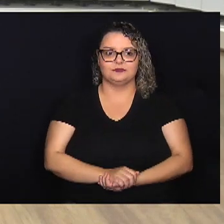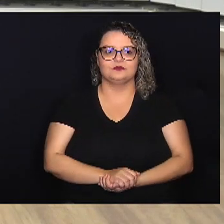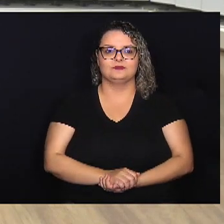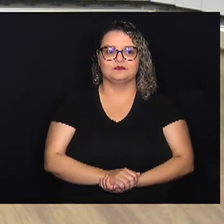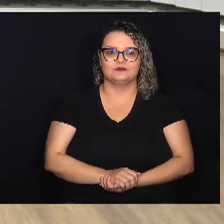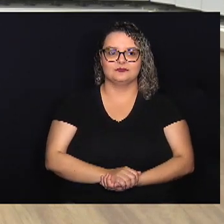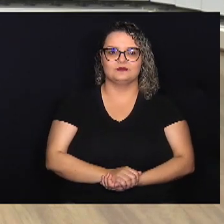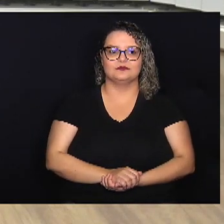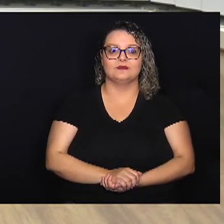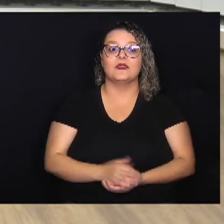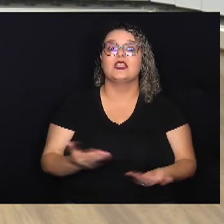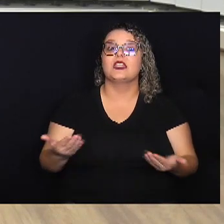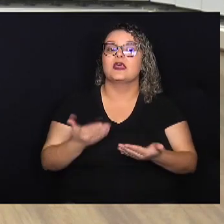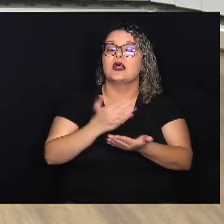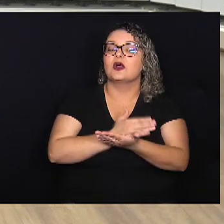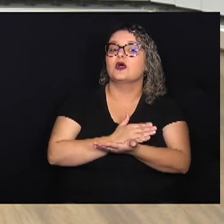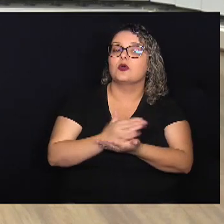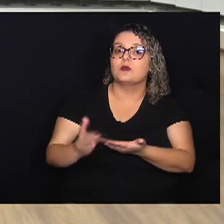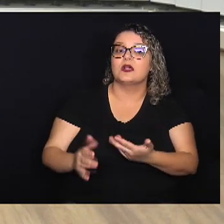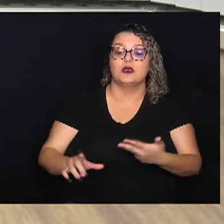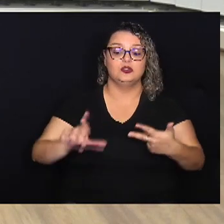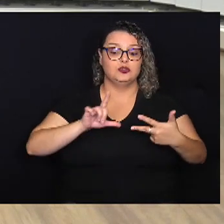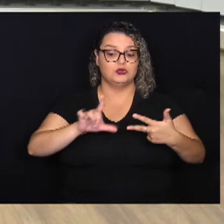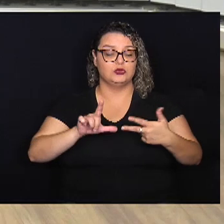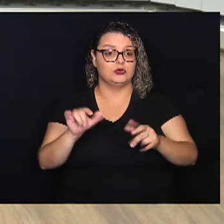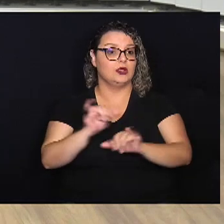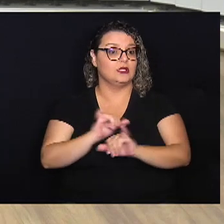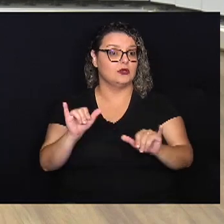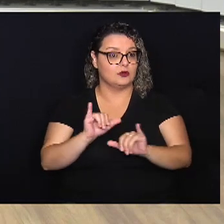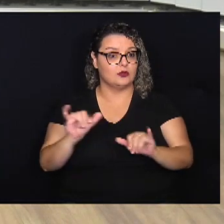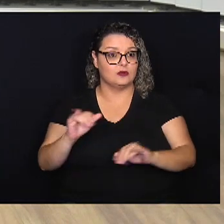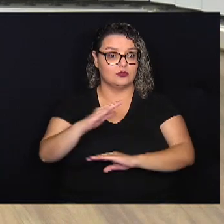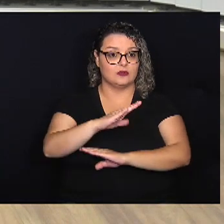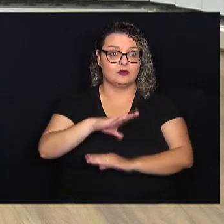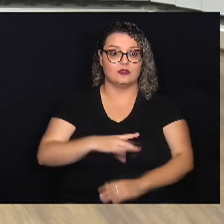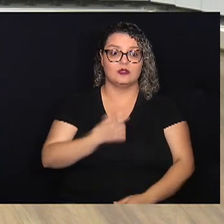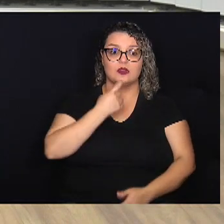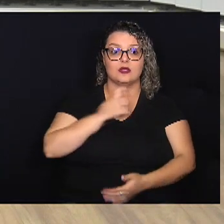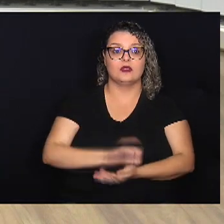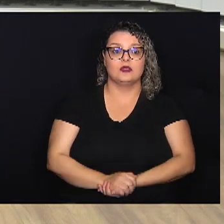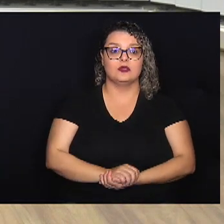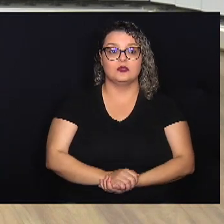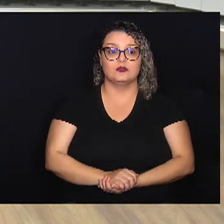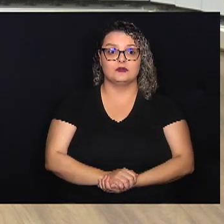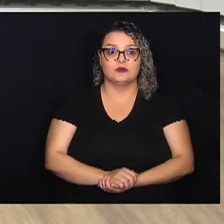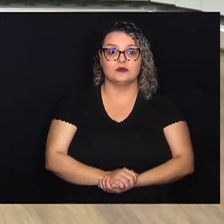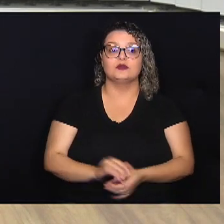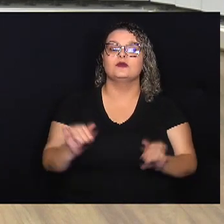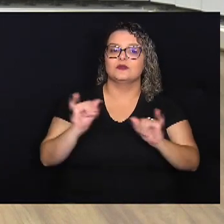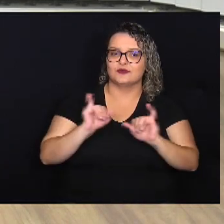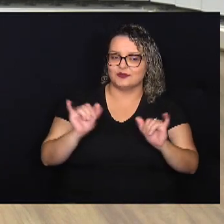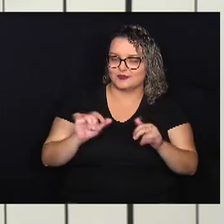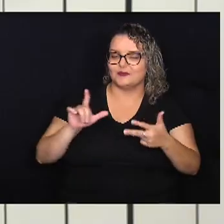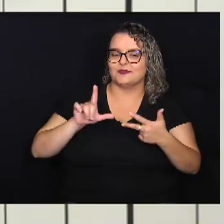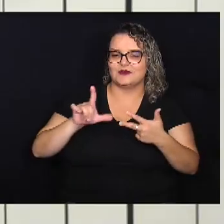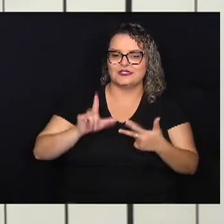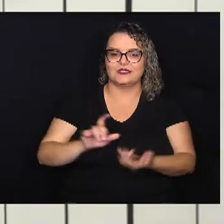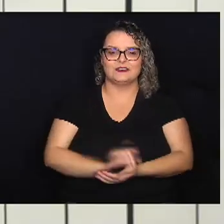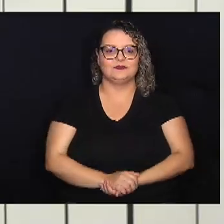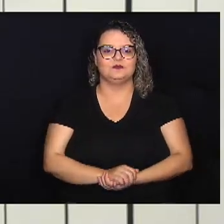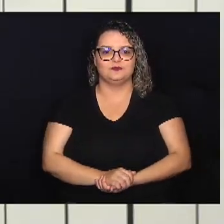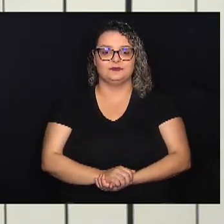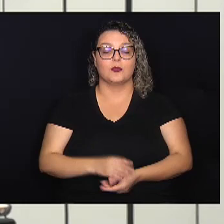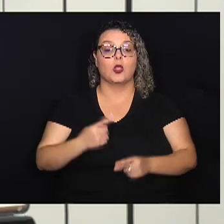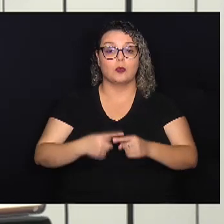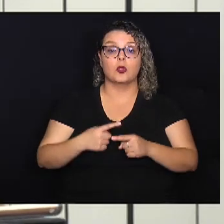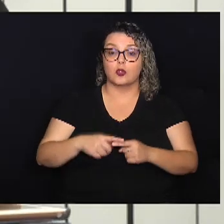notícias da metrópole para as notícias aqui da Câmara Municipal de Campinas. São as notícias do Legislativo. Porque o